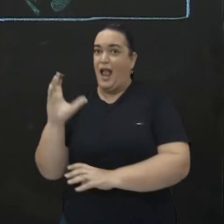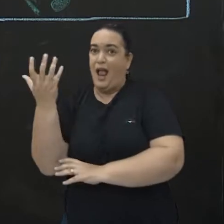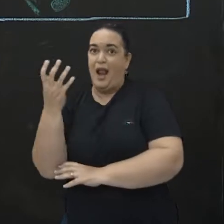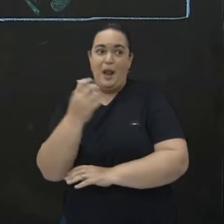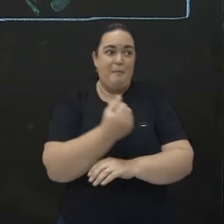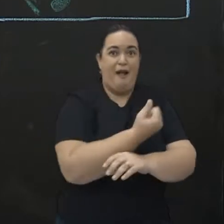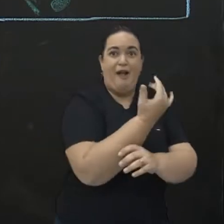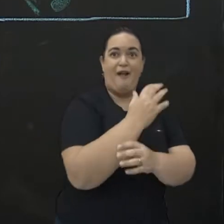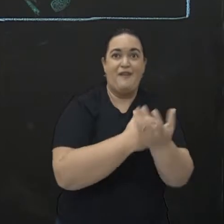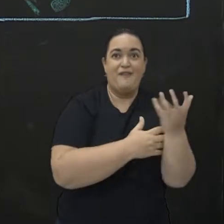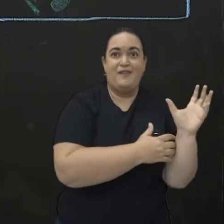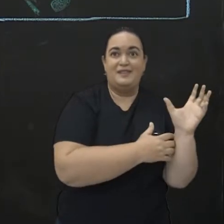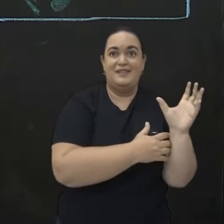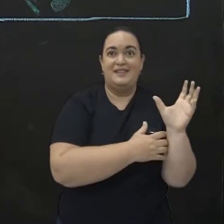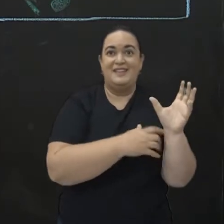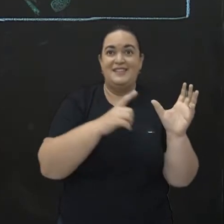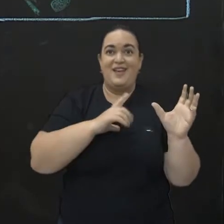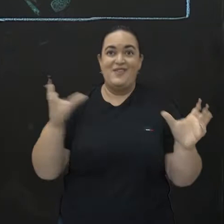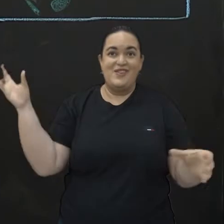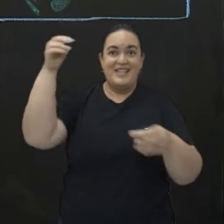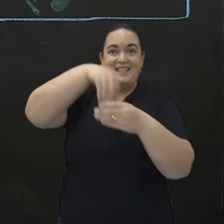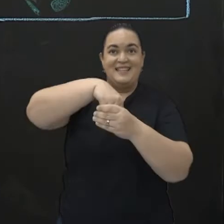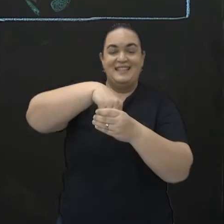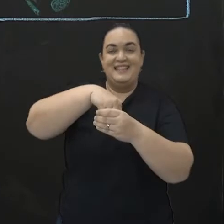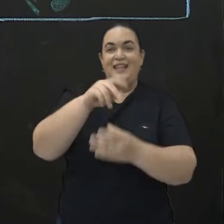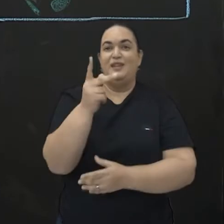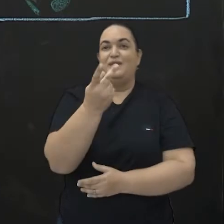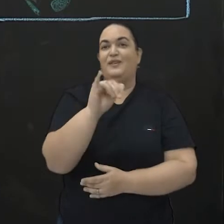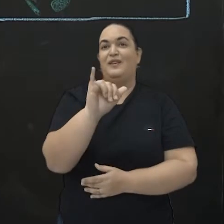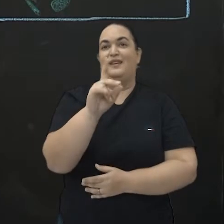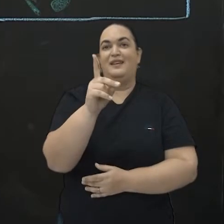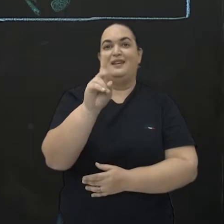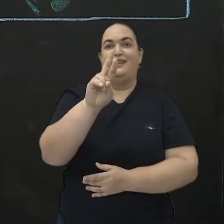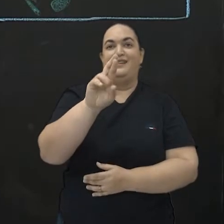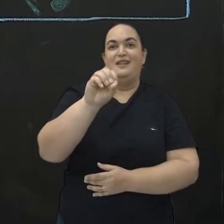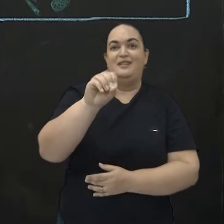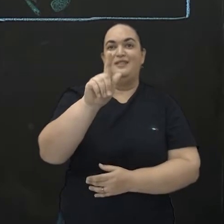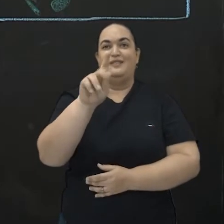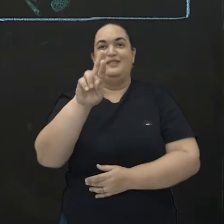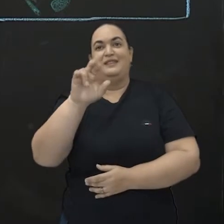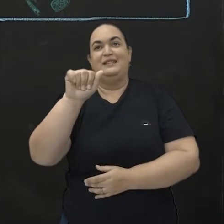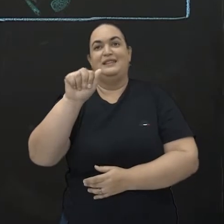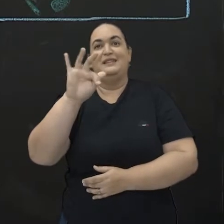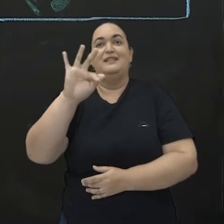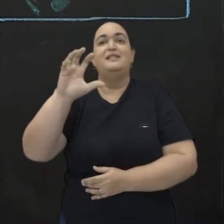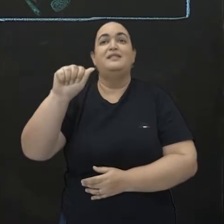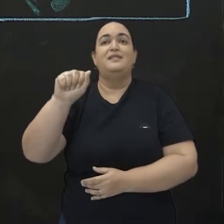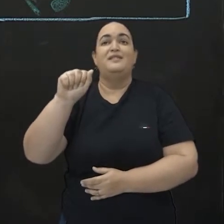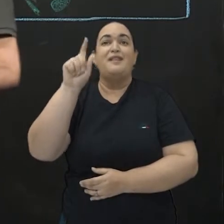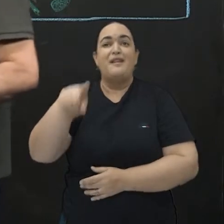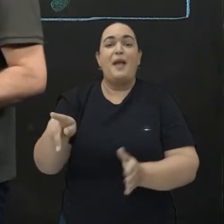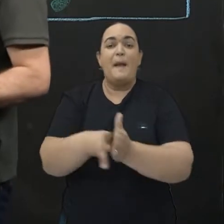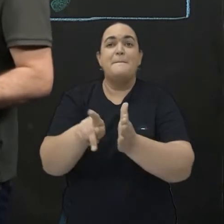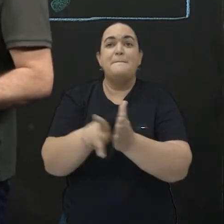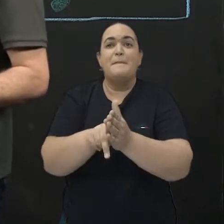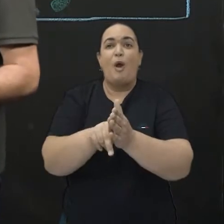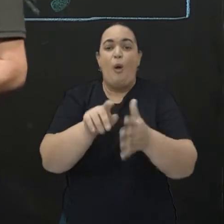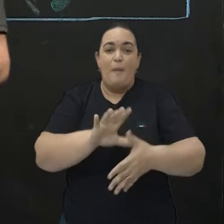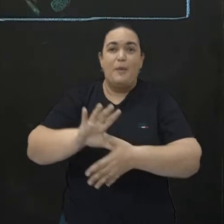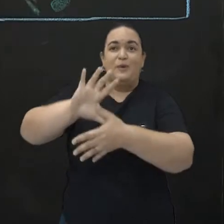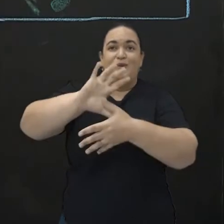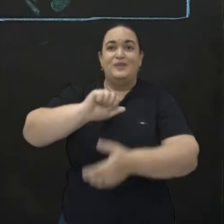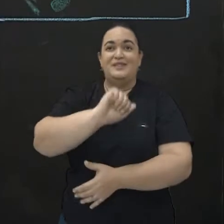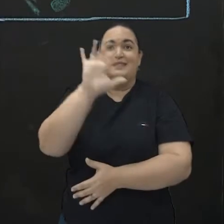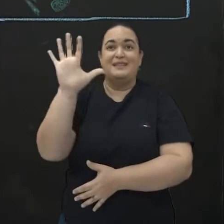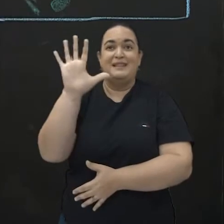aí ao relevo e hidrografia que formam então diversidade de paisagens no continente asiático. Assim então,